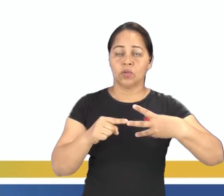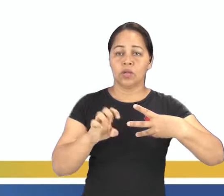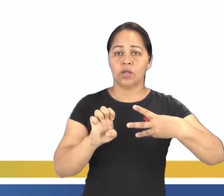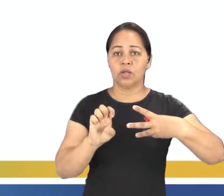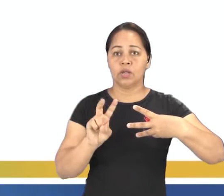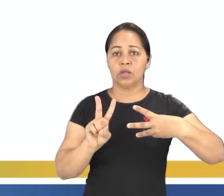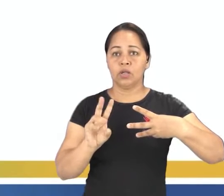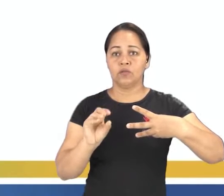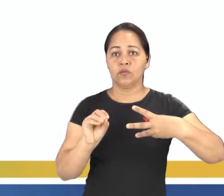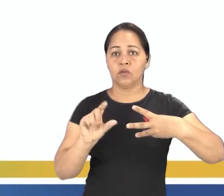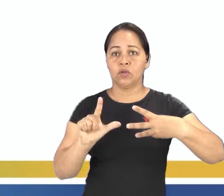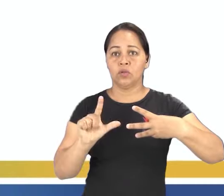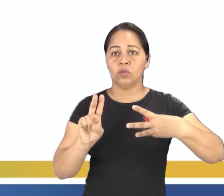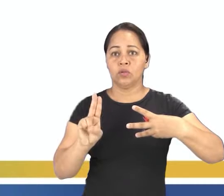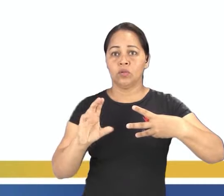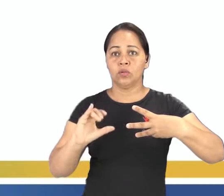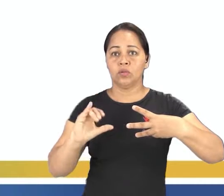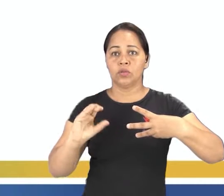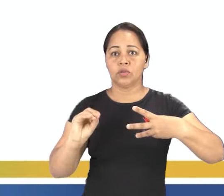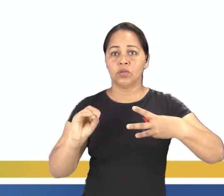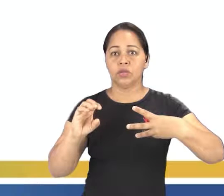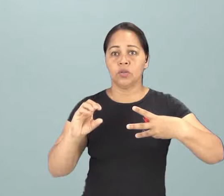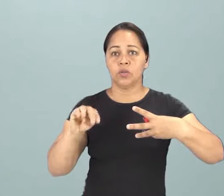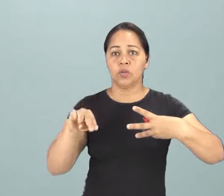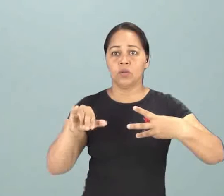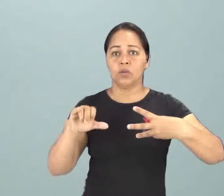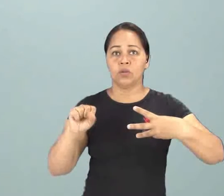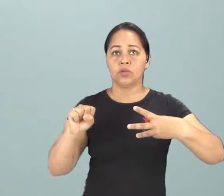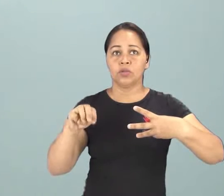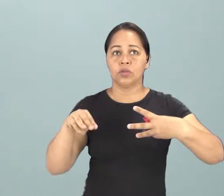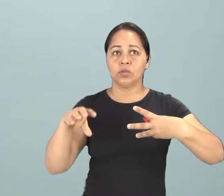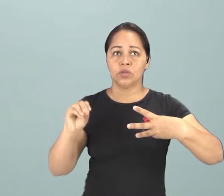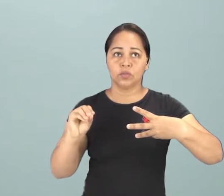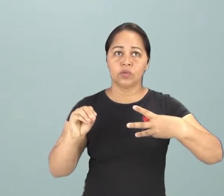nas obras em prosa. Portanto, o naturalismo se apegou